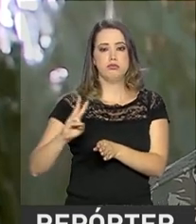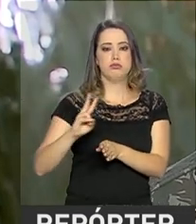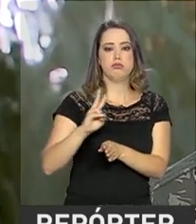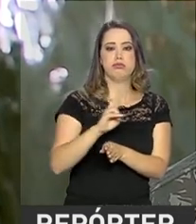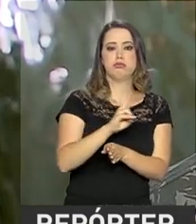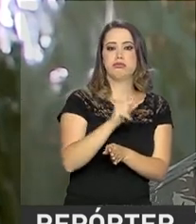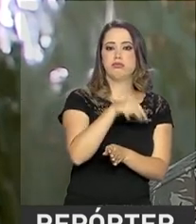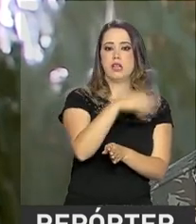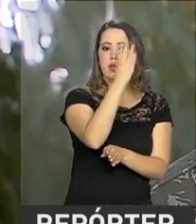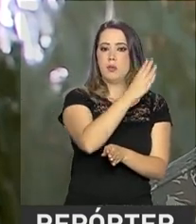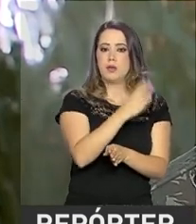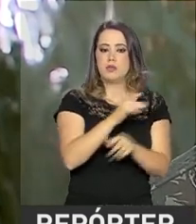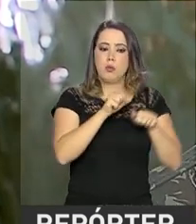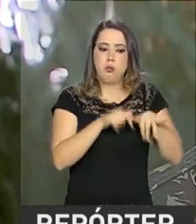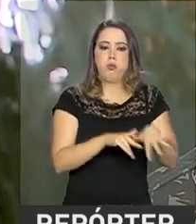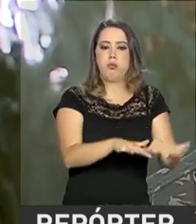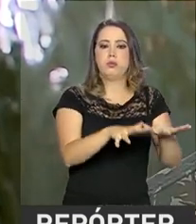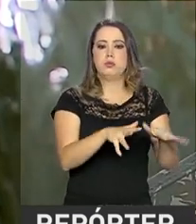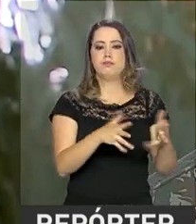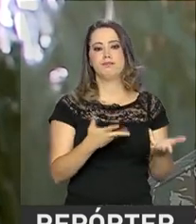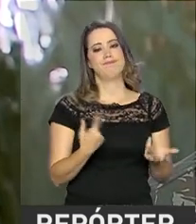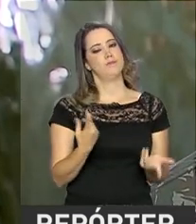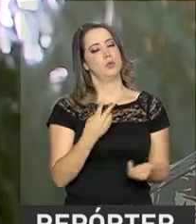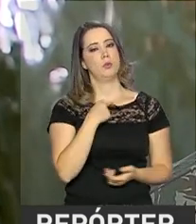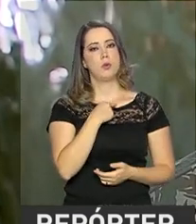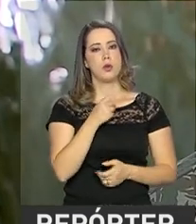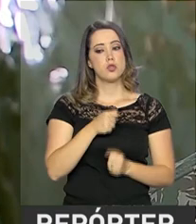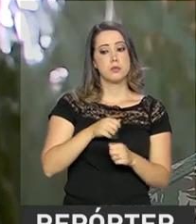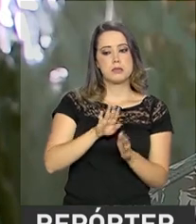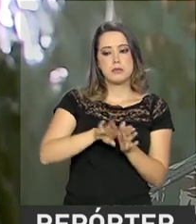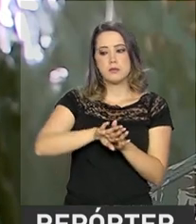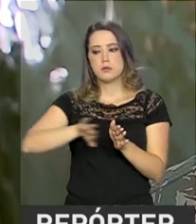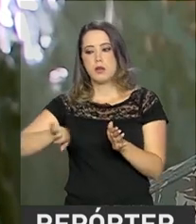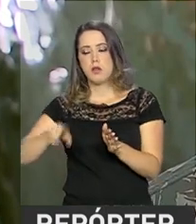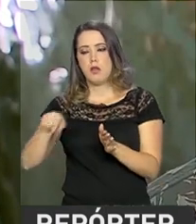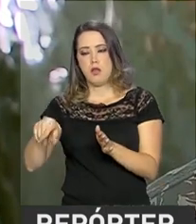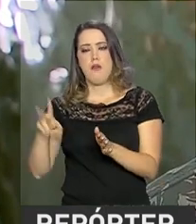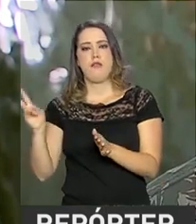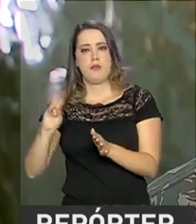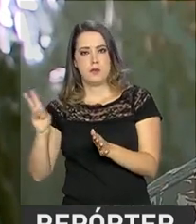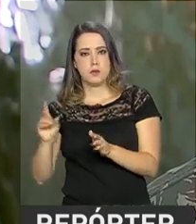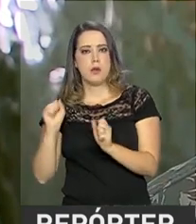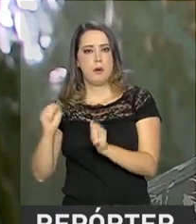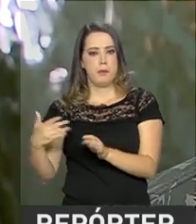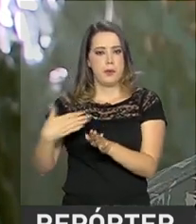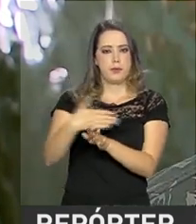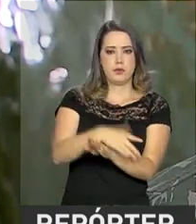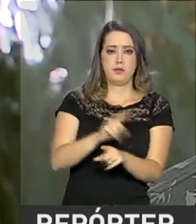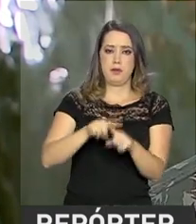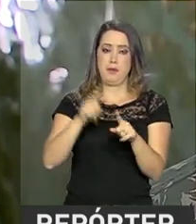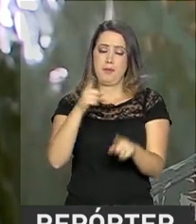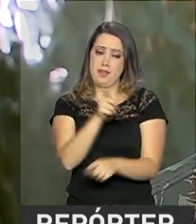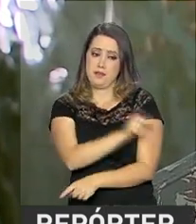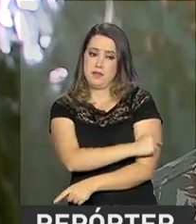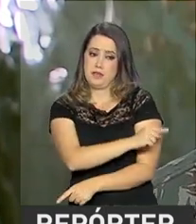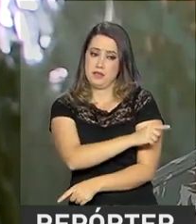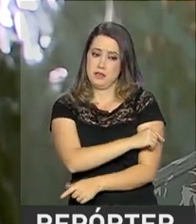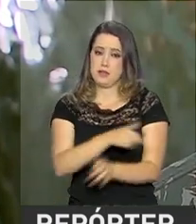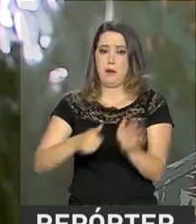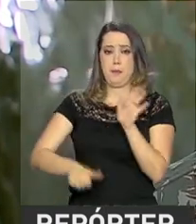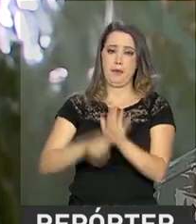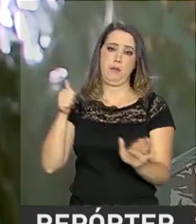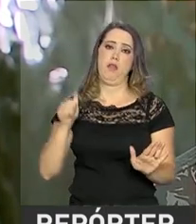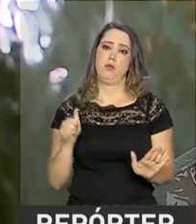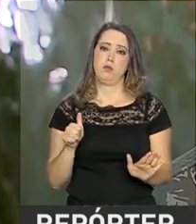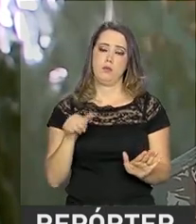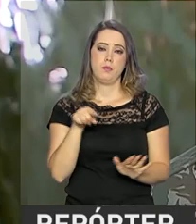se tornem um furto que nosso país não é por isso é que essas ações de vacinação em todos os